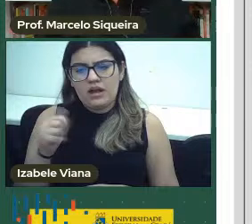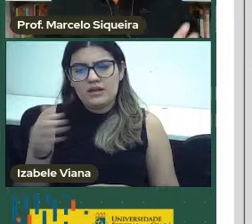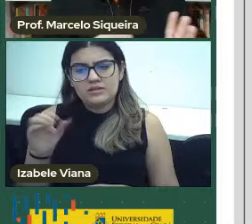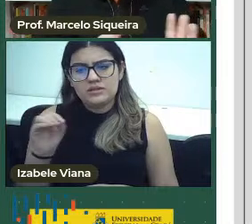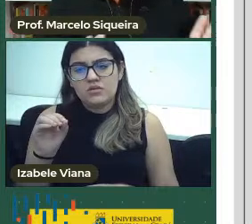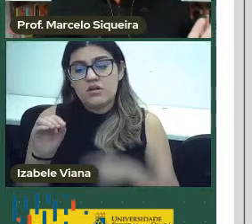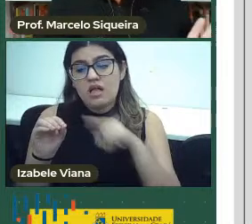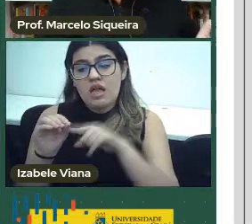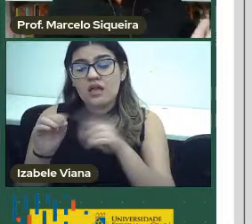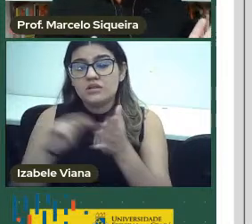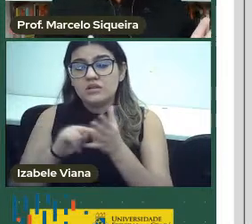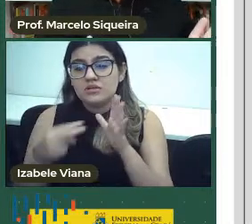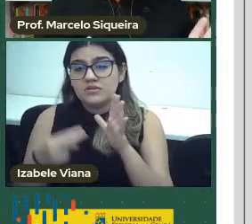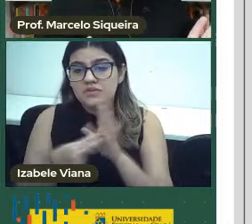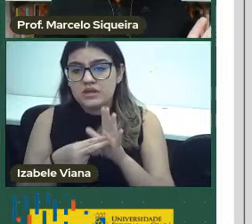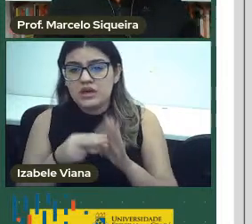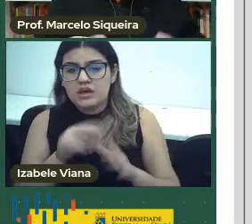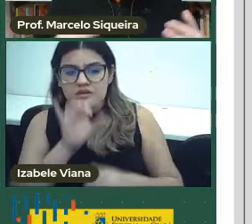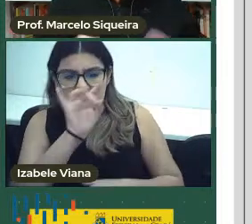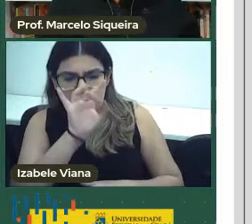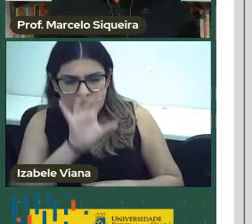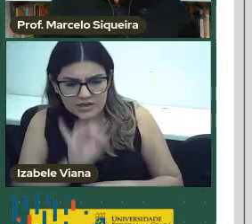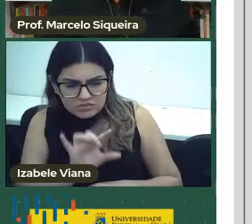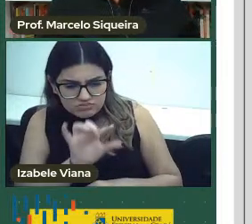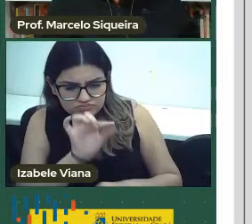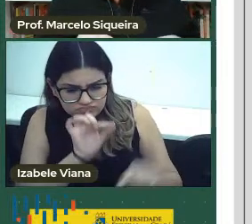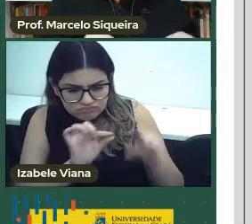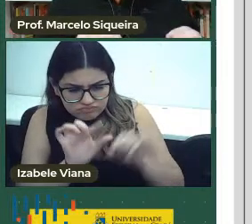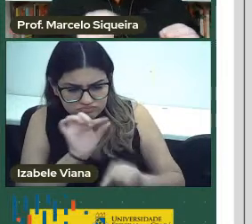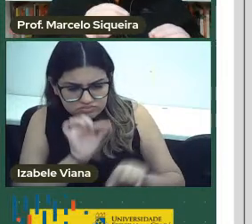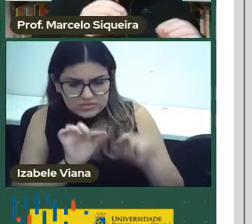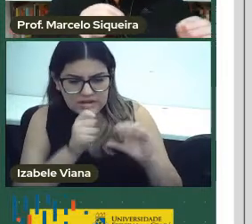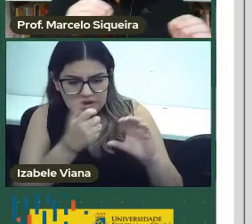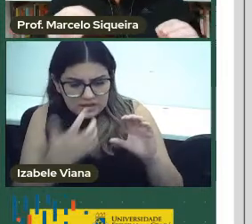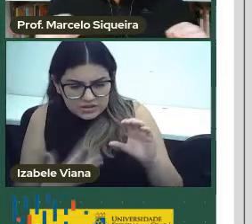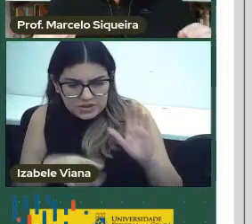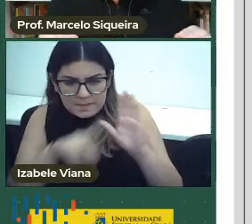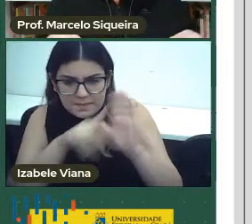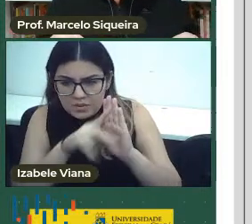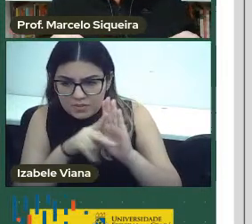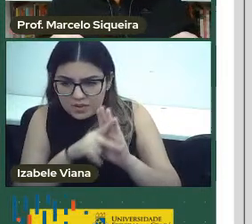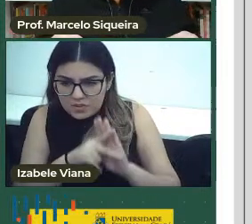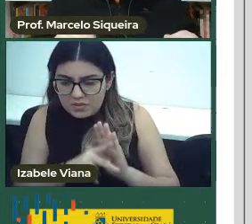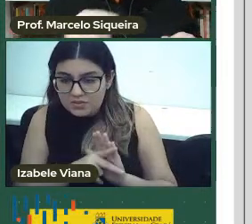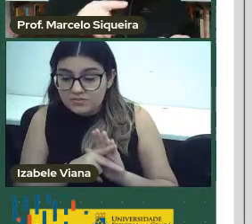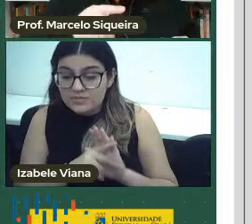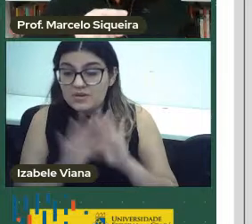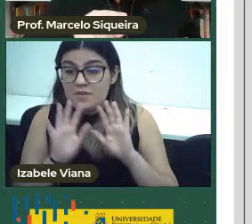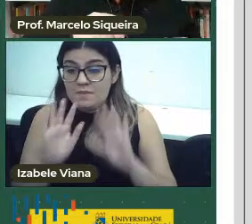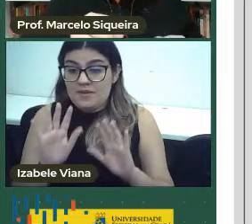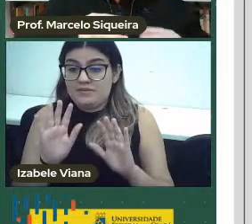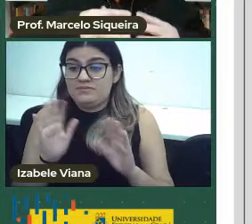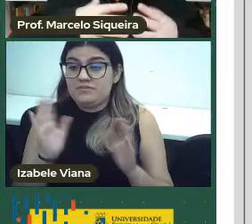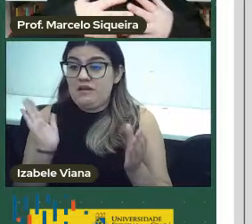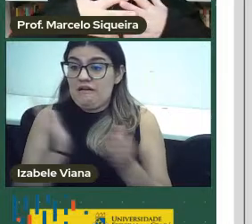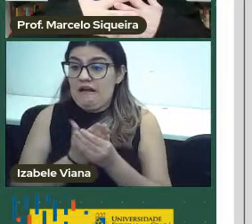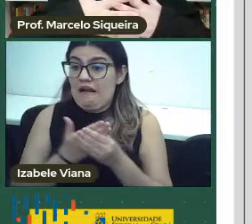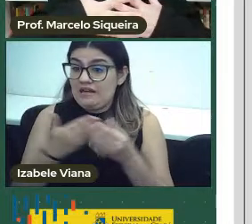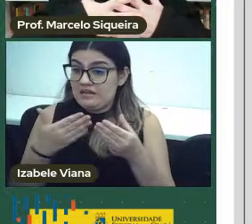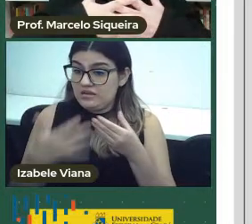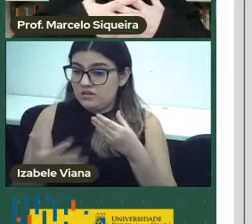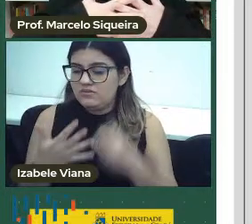suas características e ponto. Só que o arquivo ele não pode ser pensado item a item. Ele tem que ser pensado dentro de